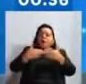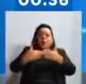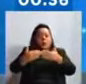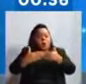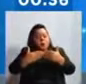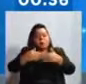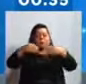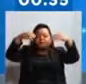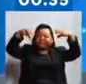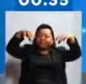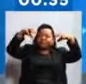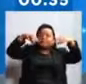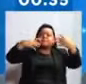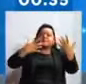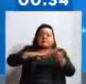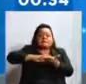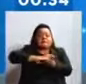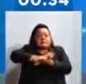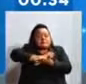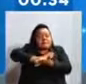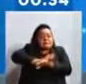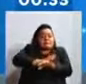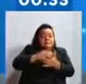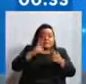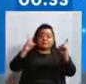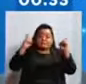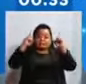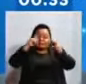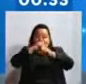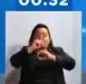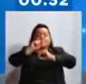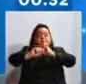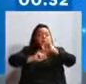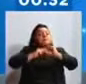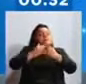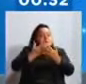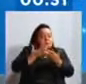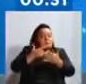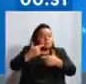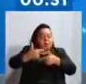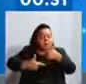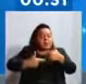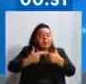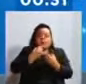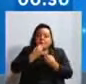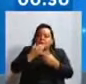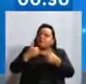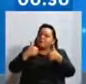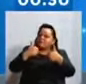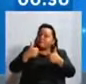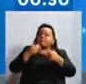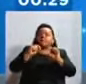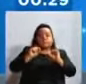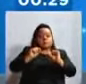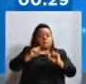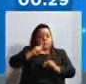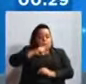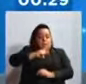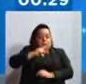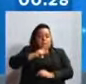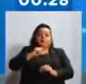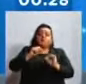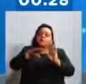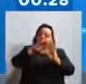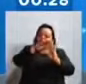transtorno, de desespero. Nós vamos trabalhar muito bem essa questão. Vamos também ter um outro